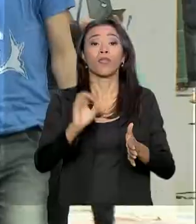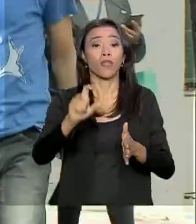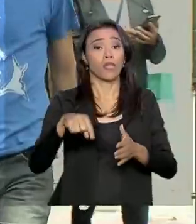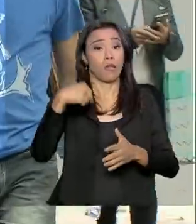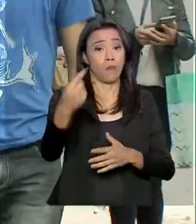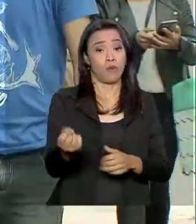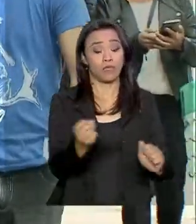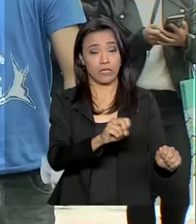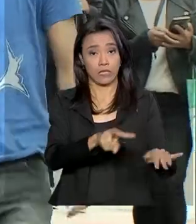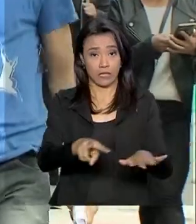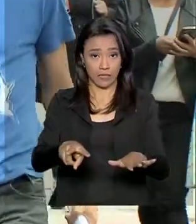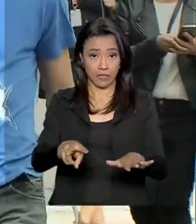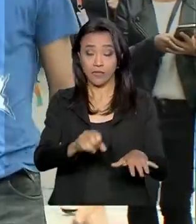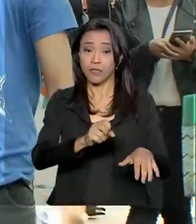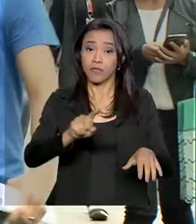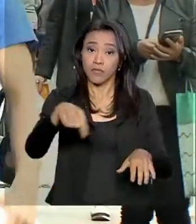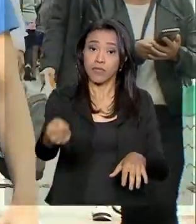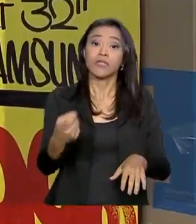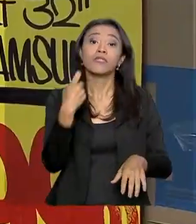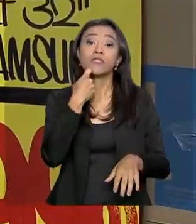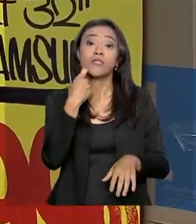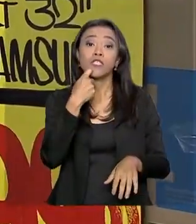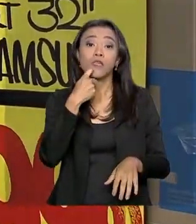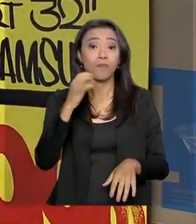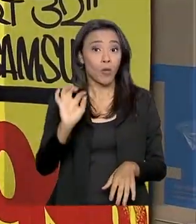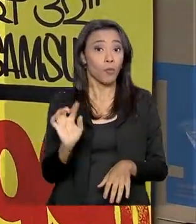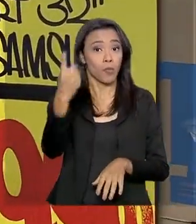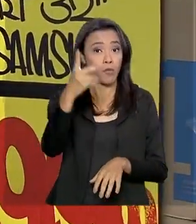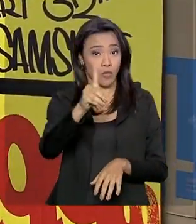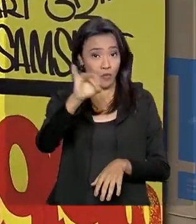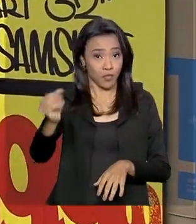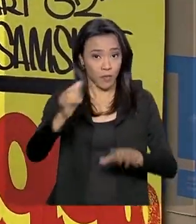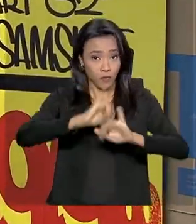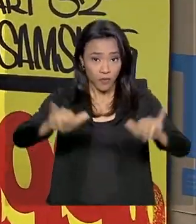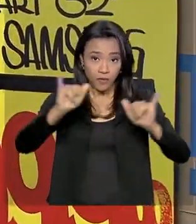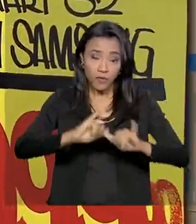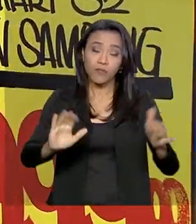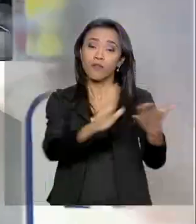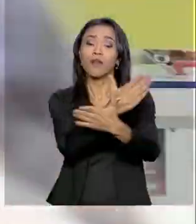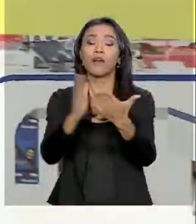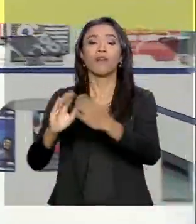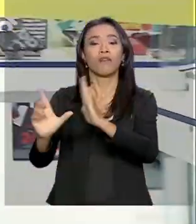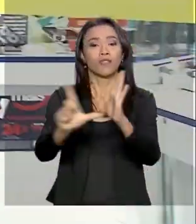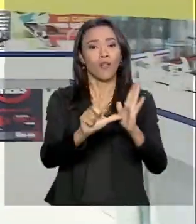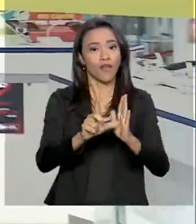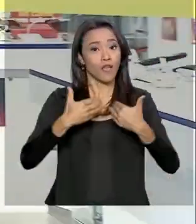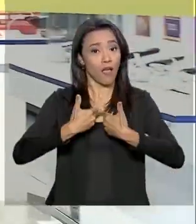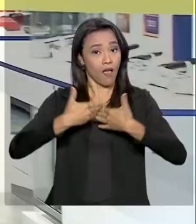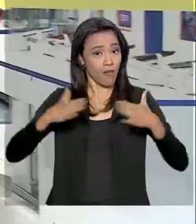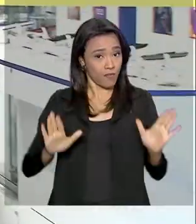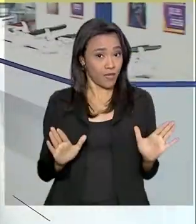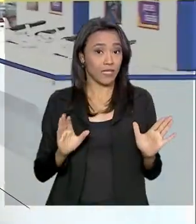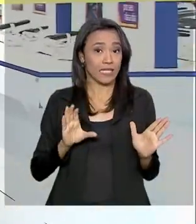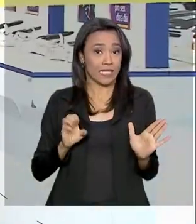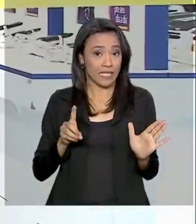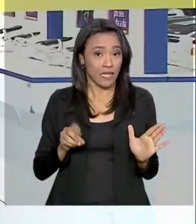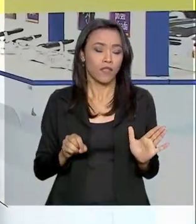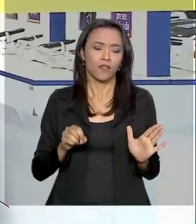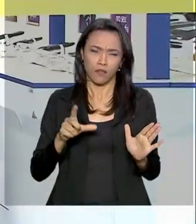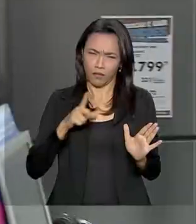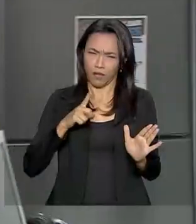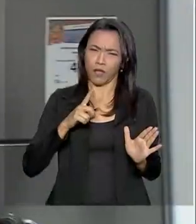-feira, primeiro dia oficial da campanha, algumas lojas devem abrir mais cedo. Os descontos podem chegar a